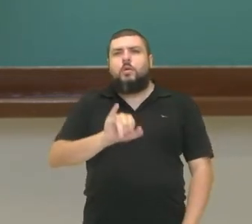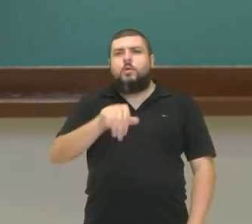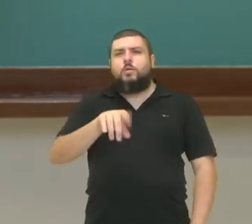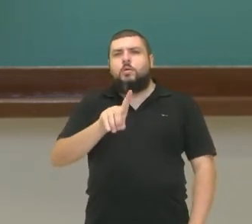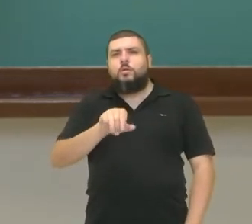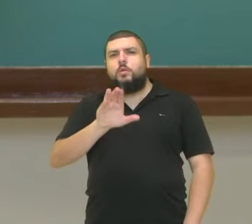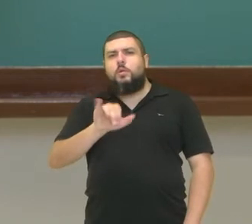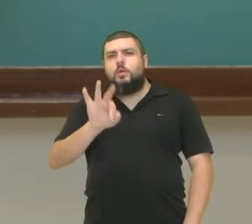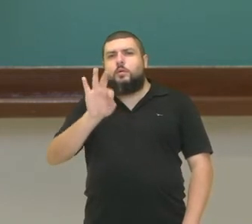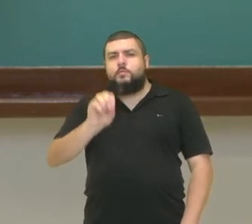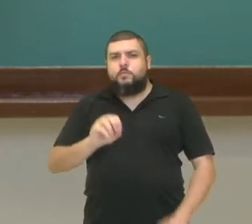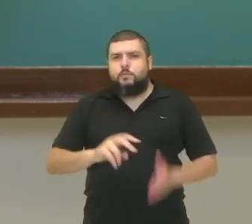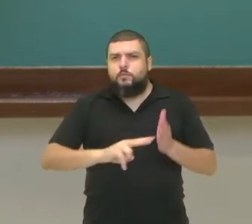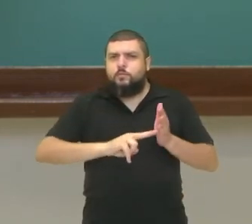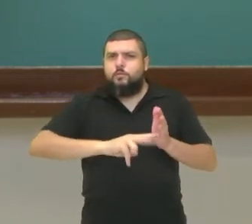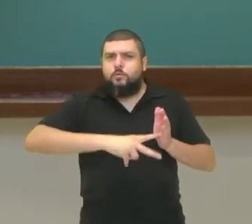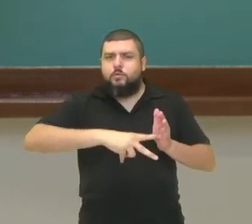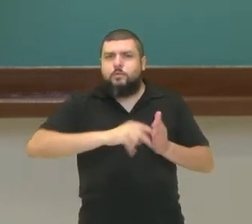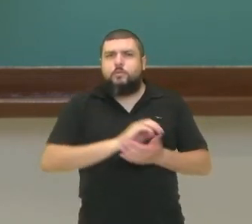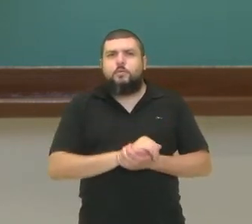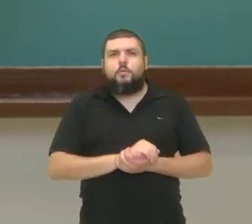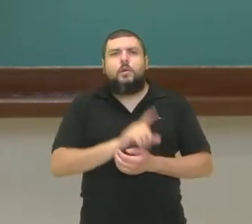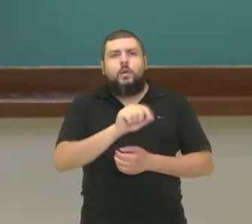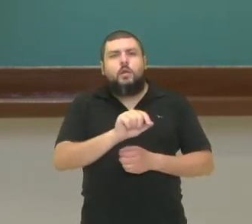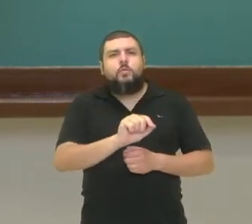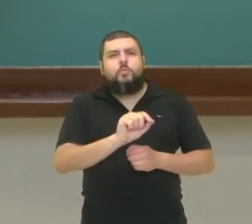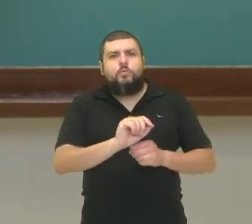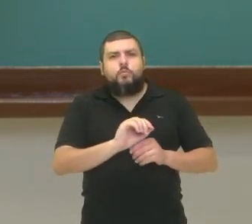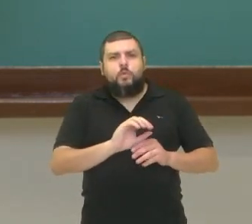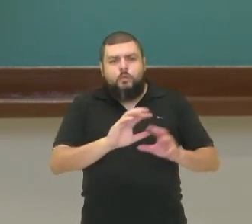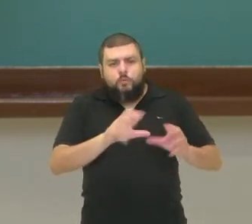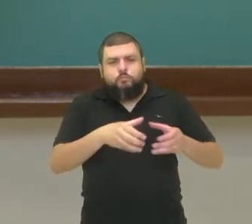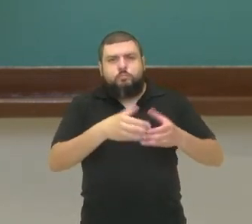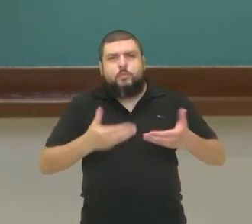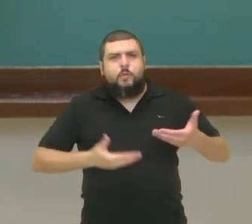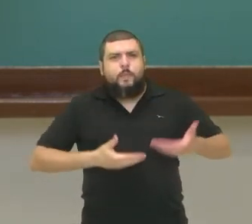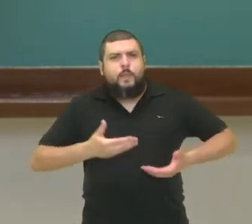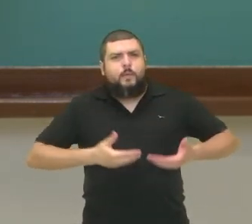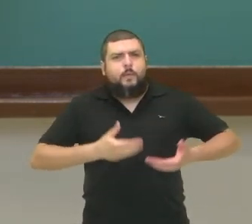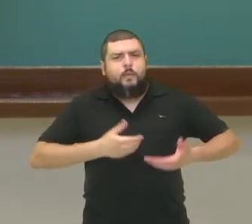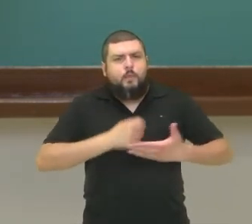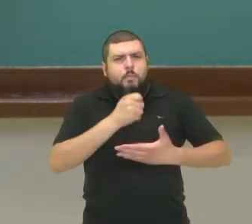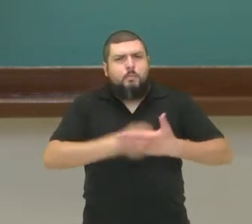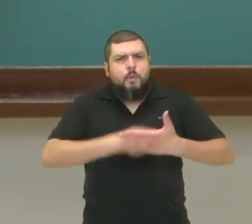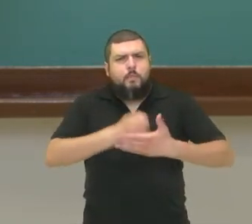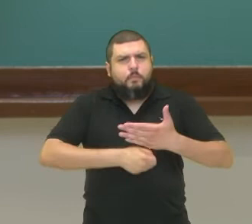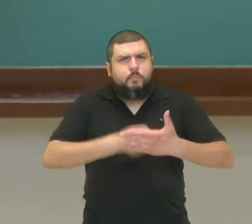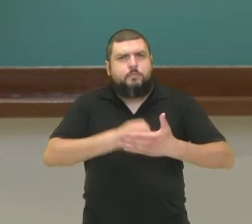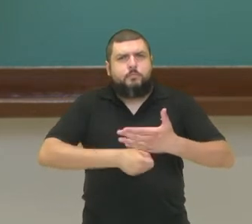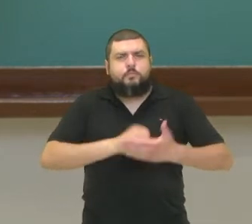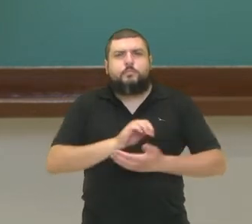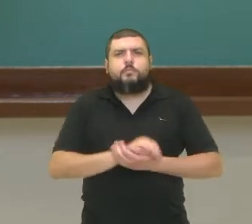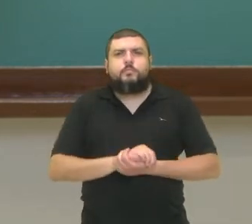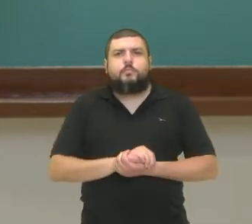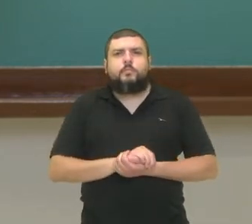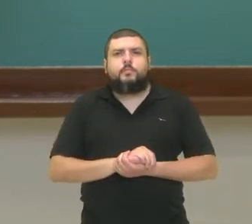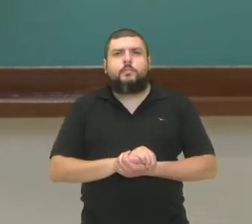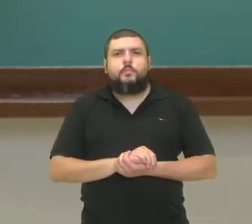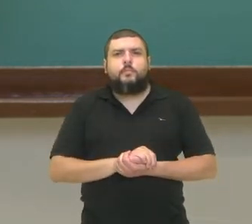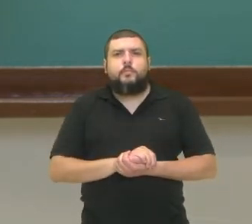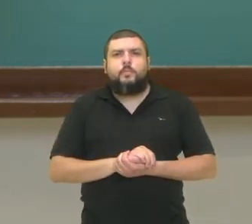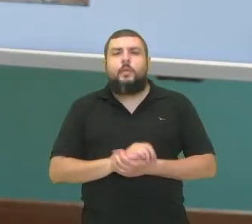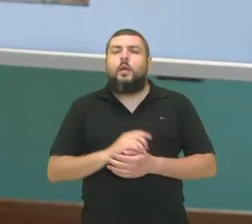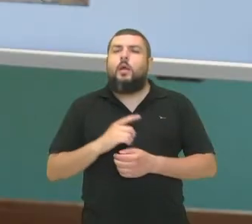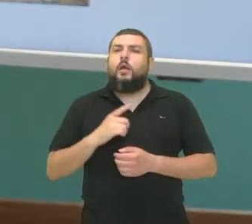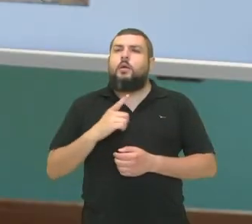próprios trabalhadores que defendem os seus direitos, o que é uma coisa muito importante e muito interessante de analisar. E aqui nós temos a